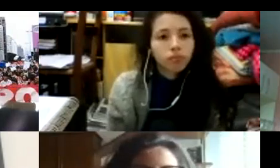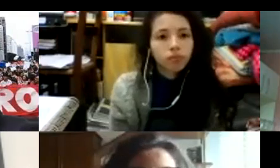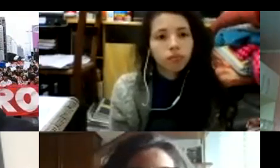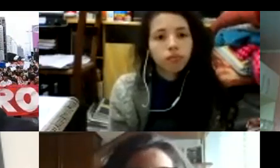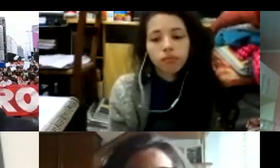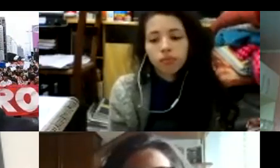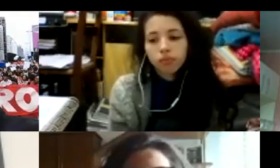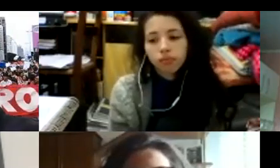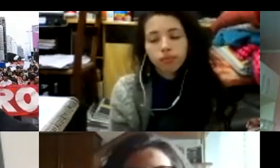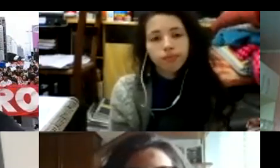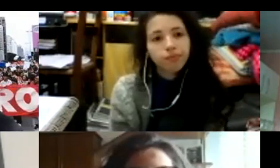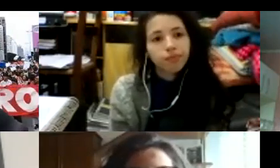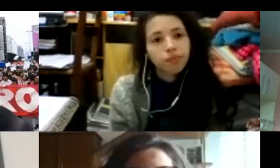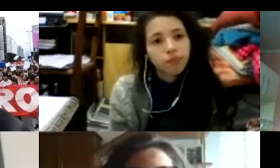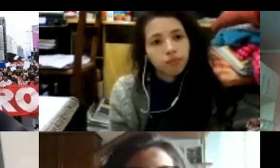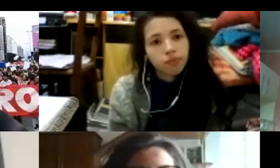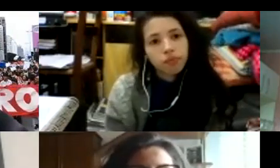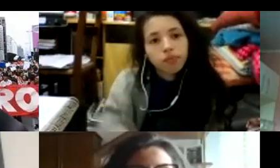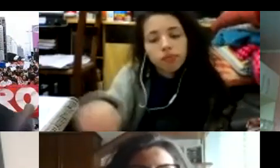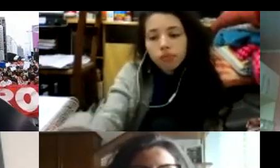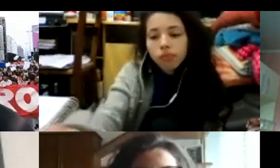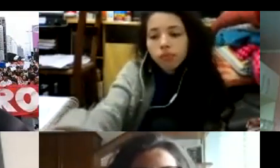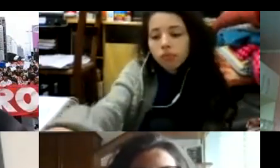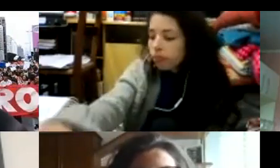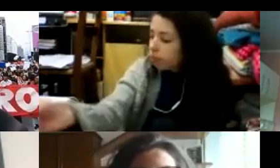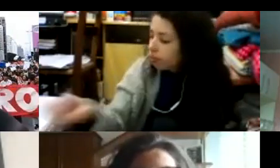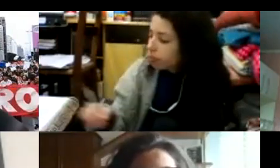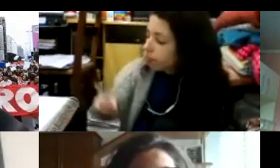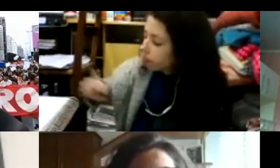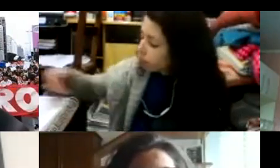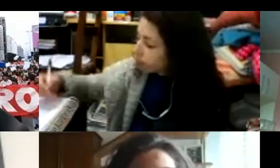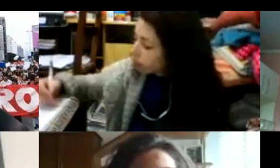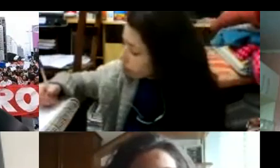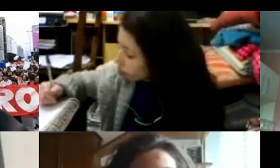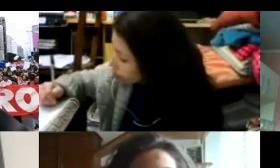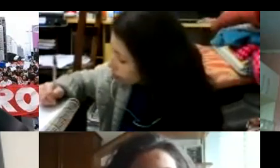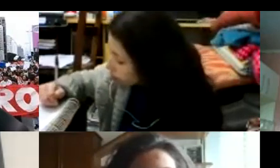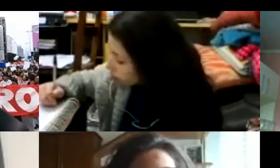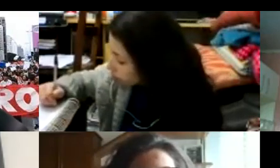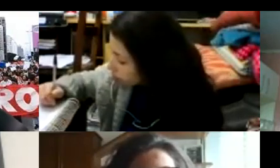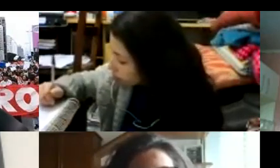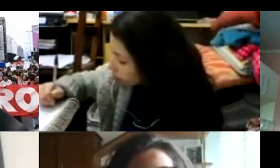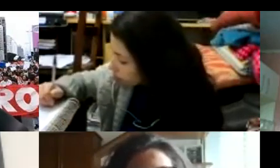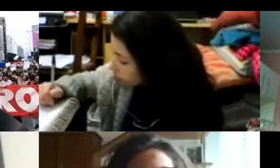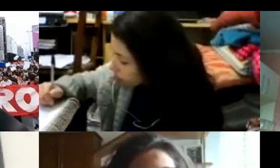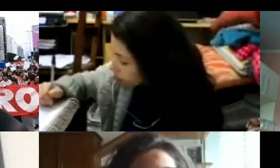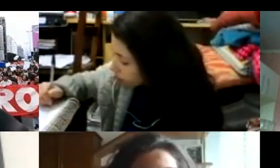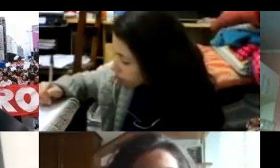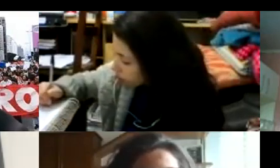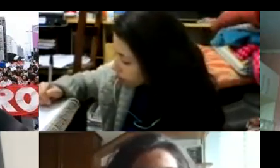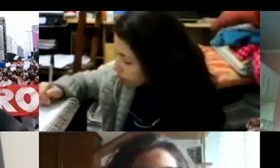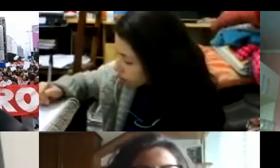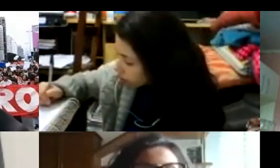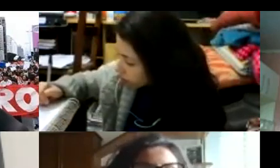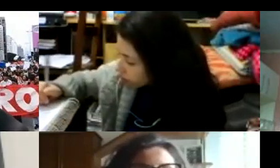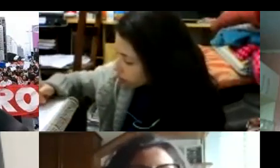Paulo, as lives da Djamila Ribeiro. A questão é o seguinte, se por um lado eu entendo que eu posso dizer,